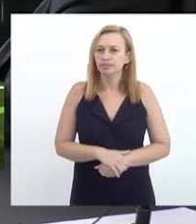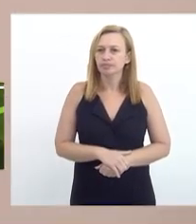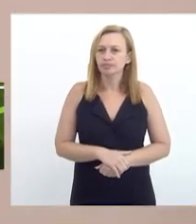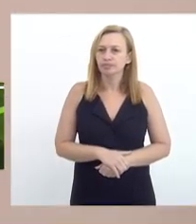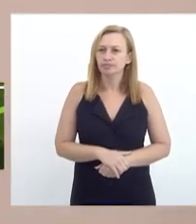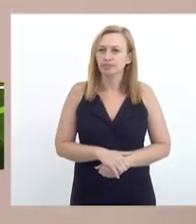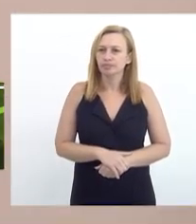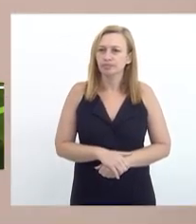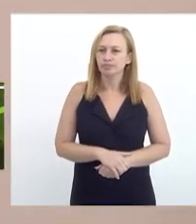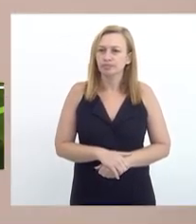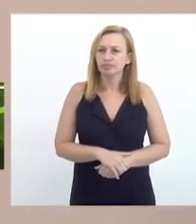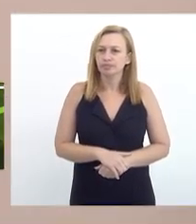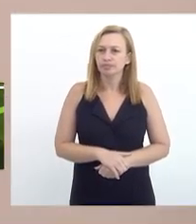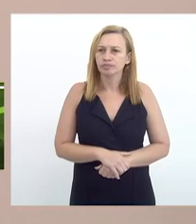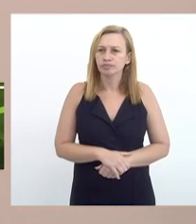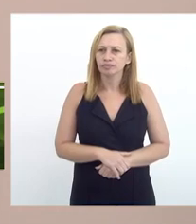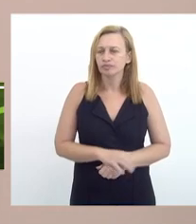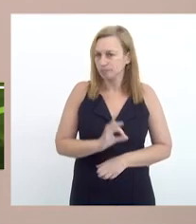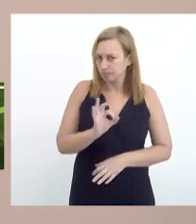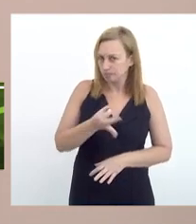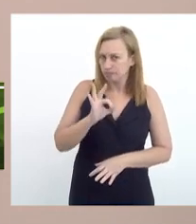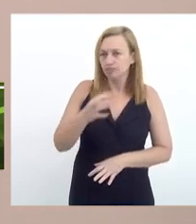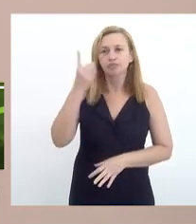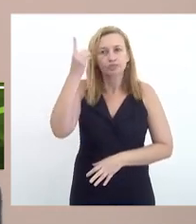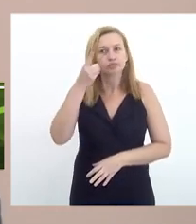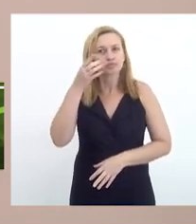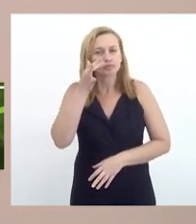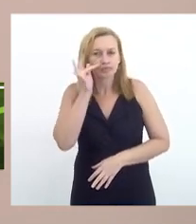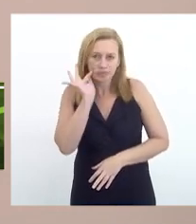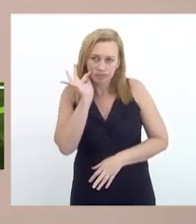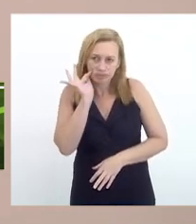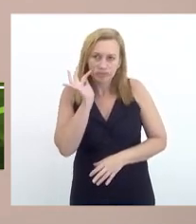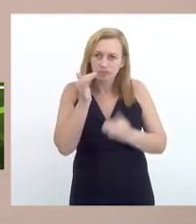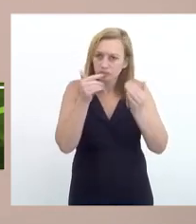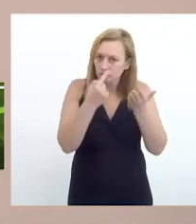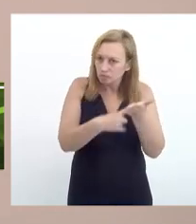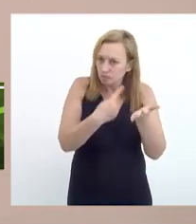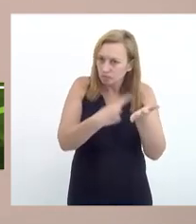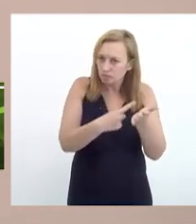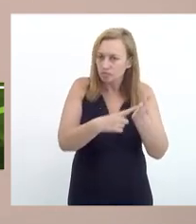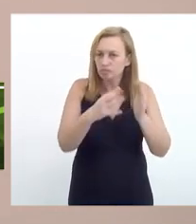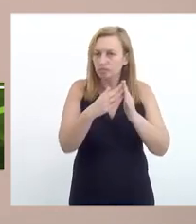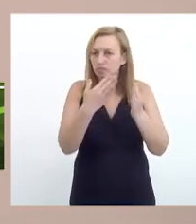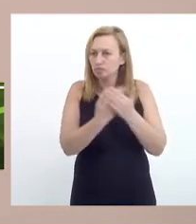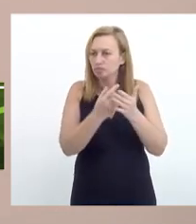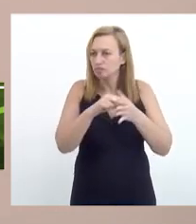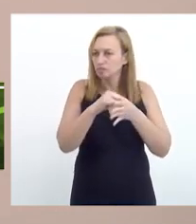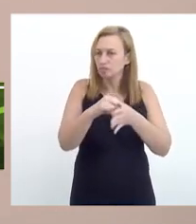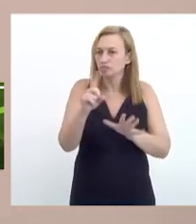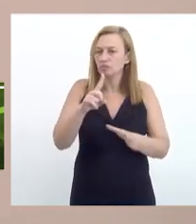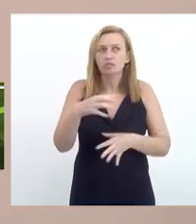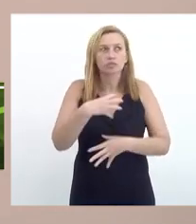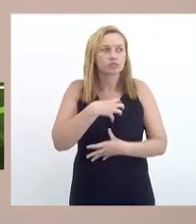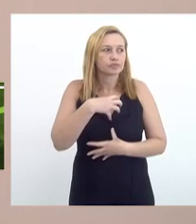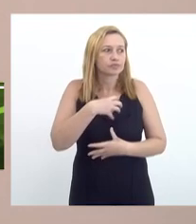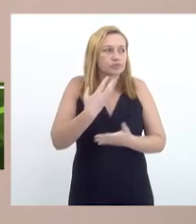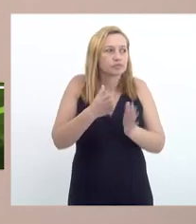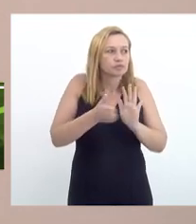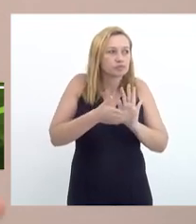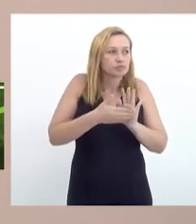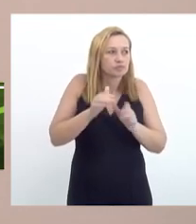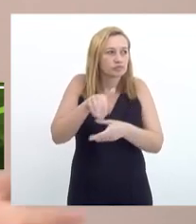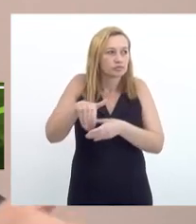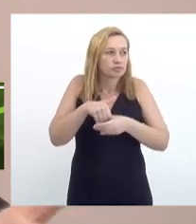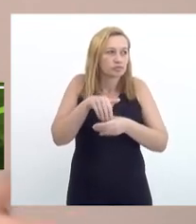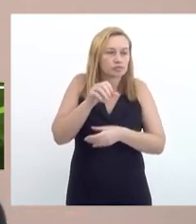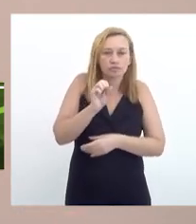óbvio Deputado Serafini Que o acordo Num colégio de líderes Não é no sentido De propor Uma votação